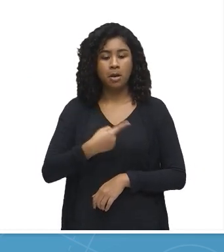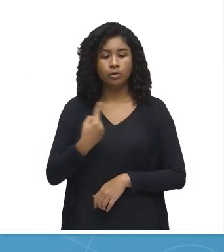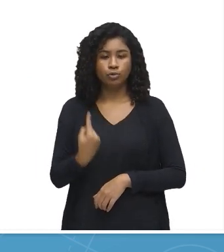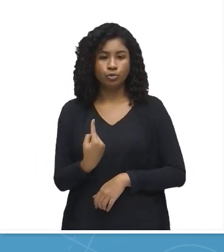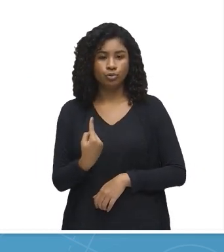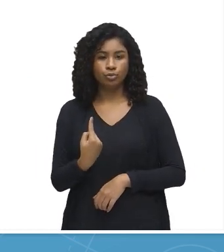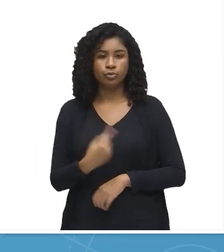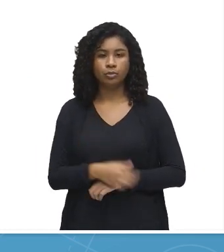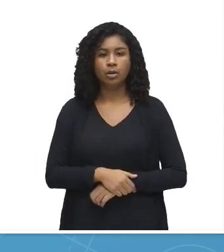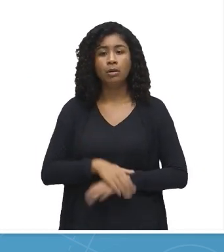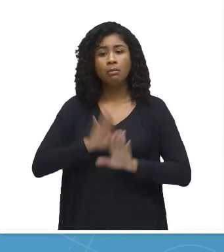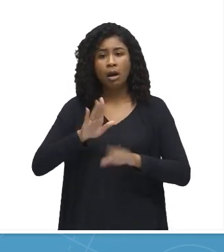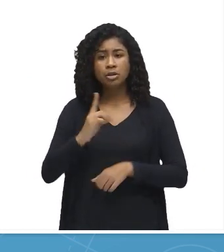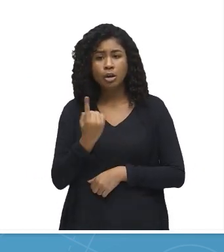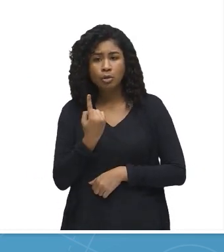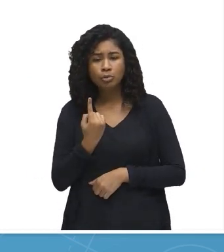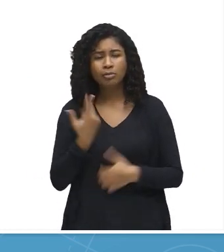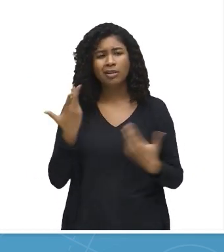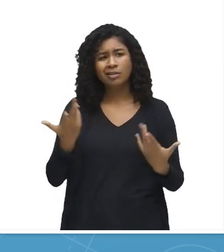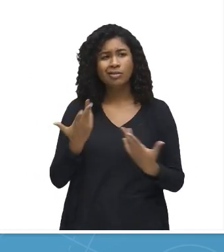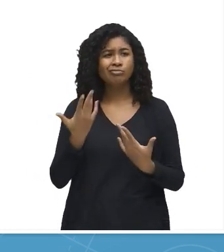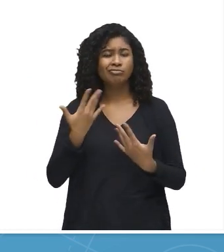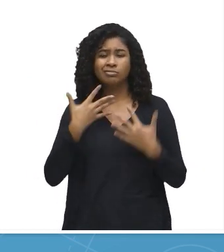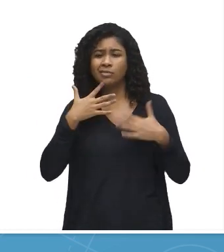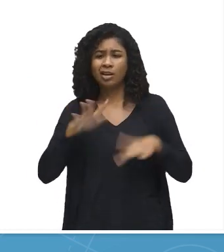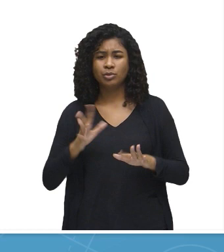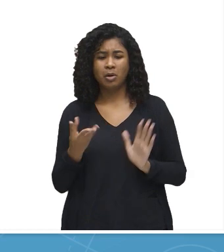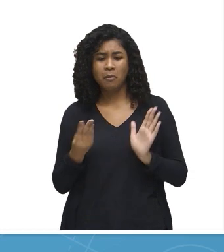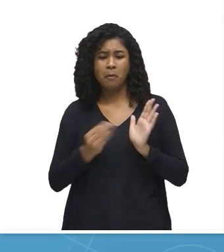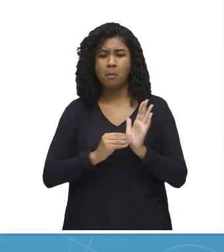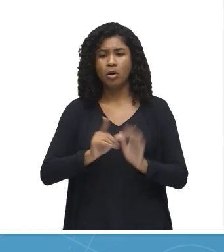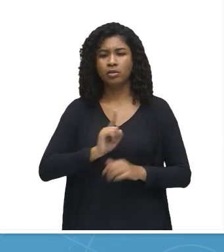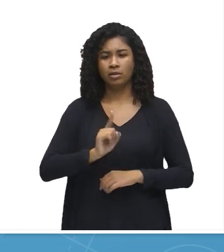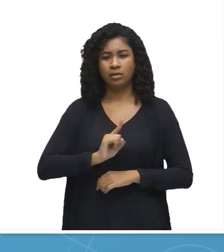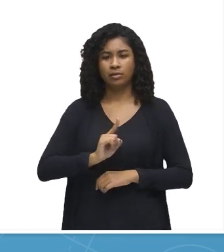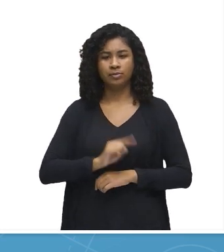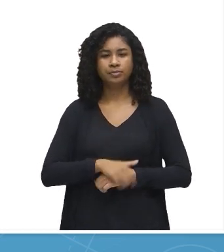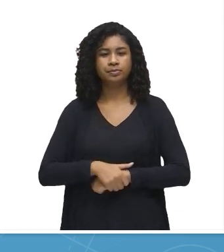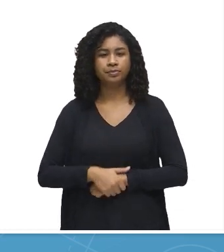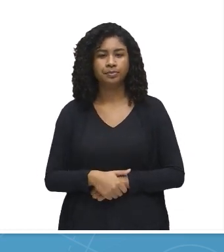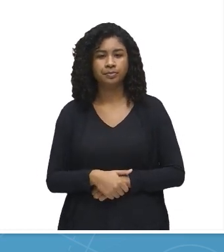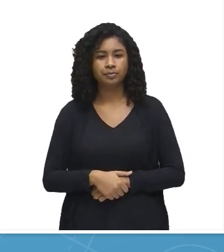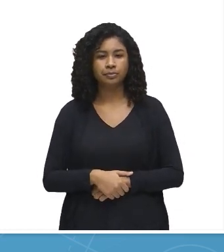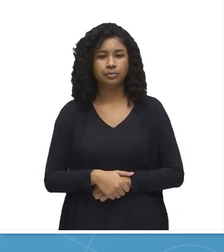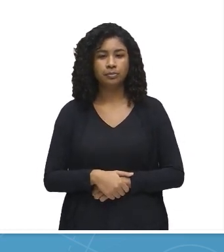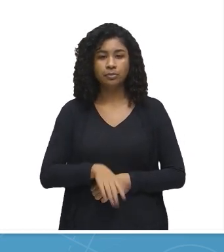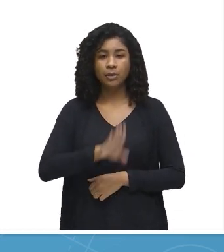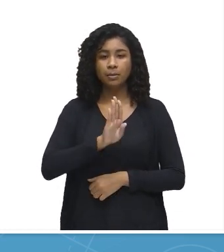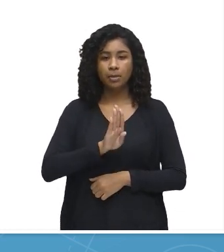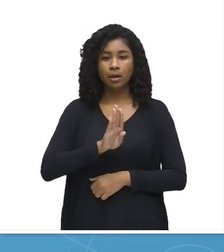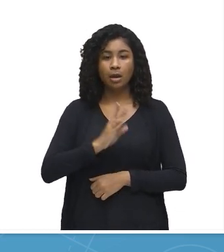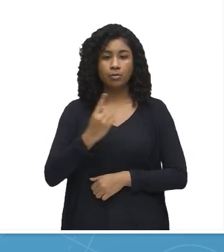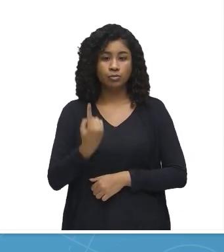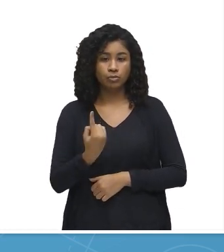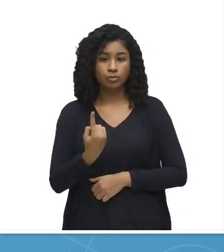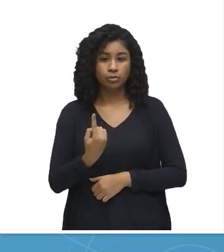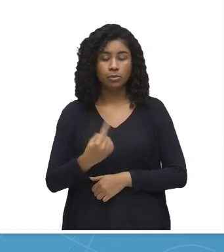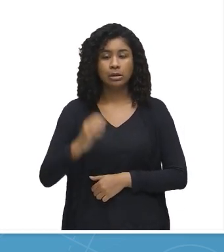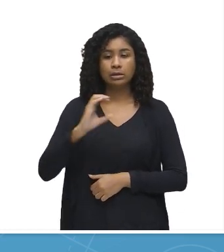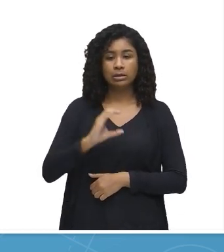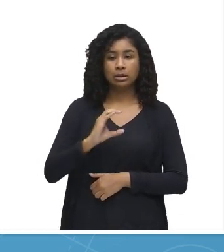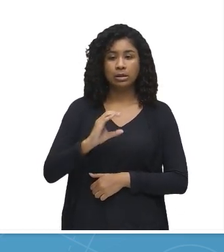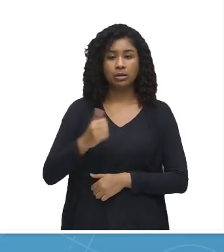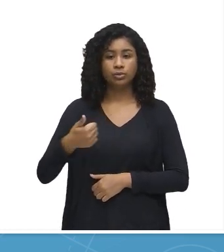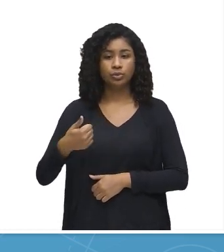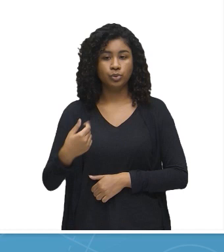quadrado, mas aí como é 1, normalmente ele não vem na frente da incógnita, ok? O valor de B é igual a 1 e o valor